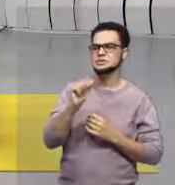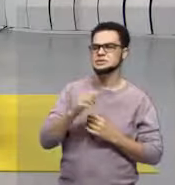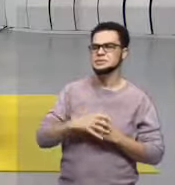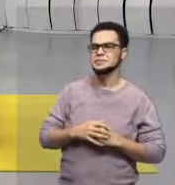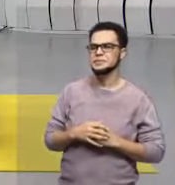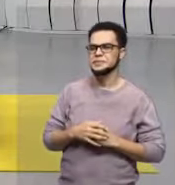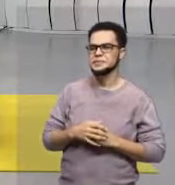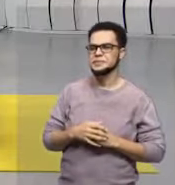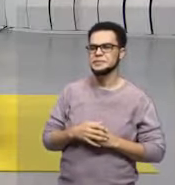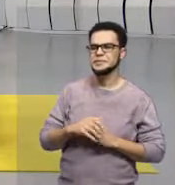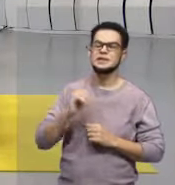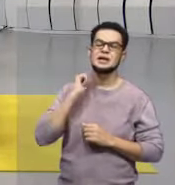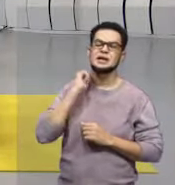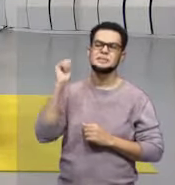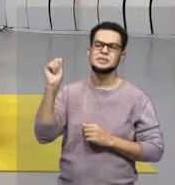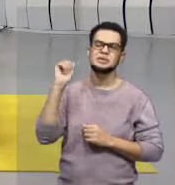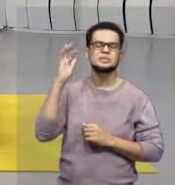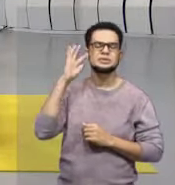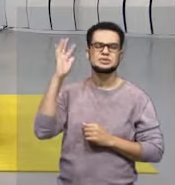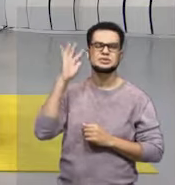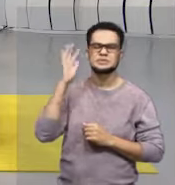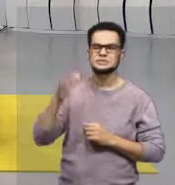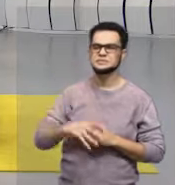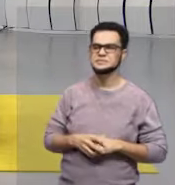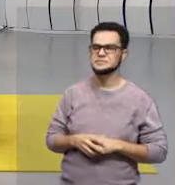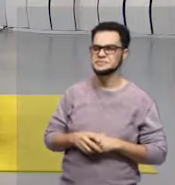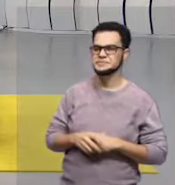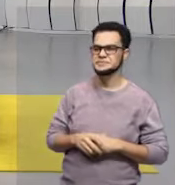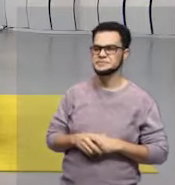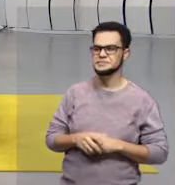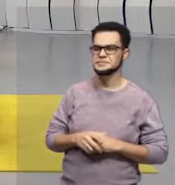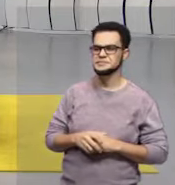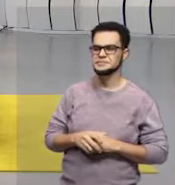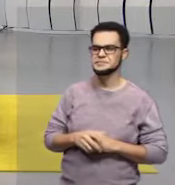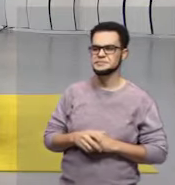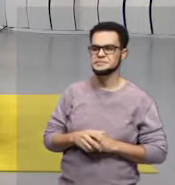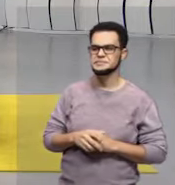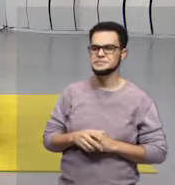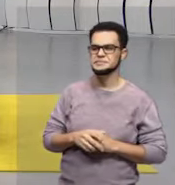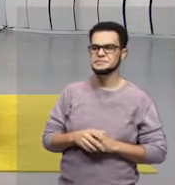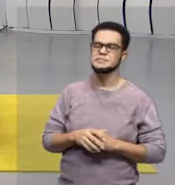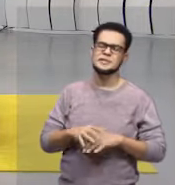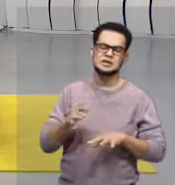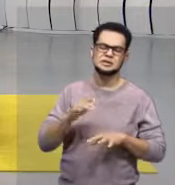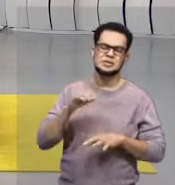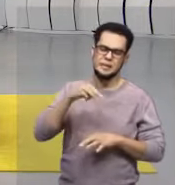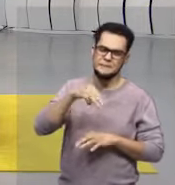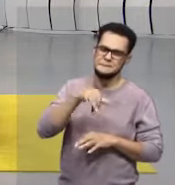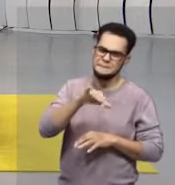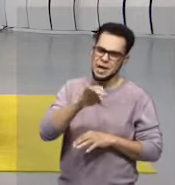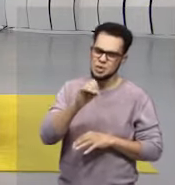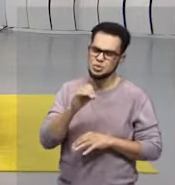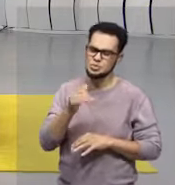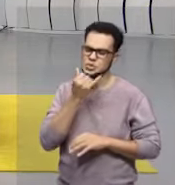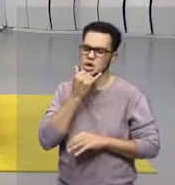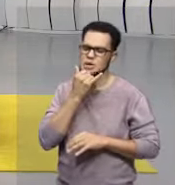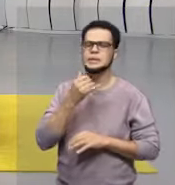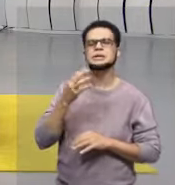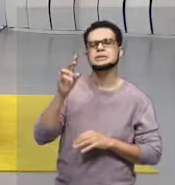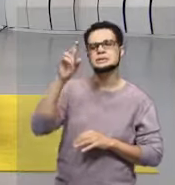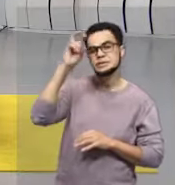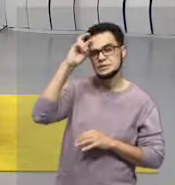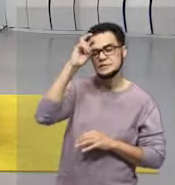em abril, né? Aqui, ó, abril, maio, nós estamos em maio, gente. Quinta-feira, dia 6. Se